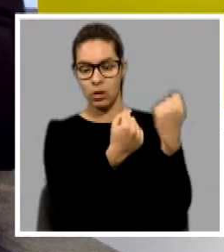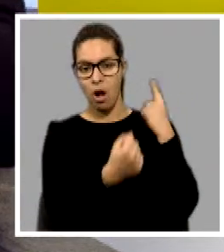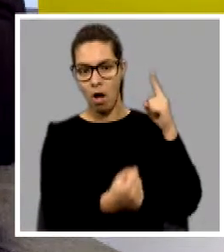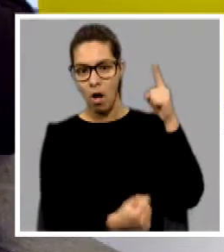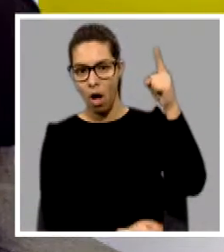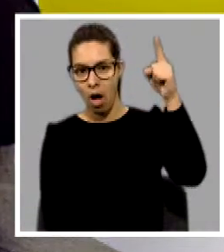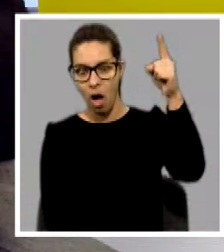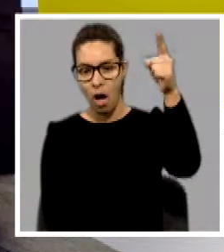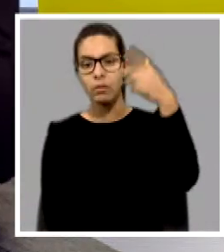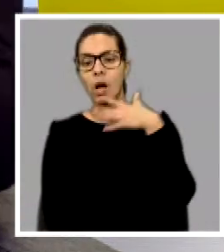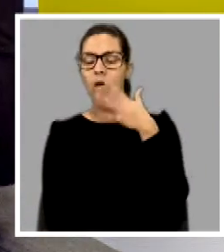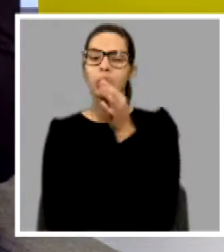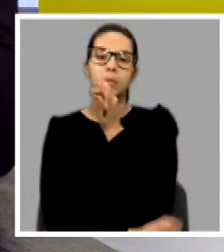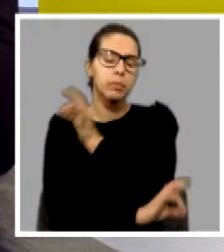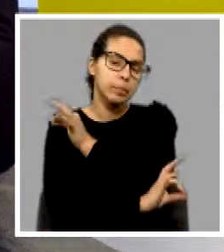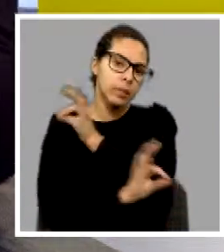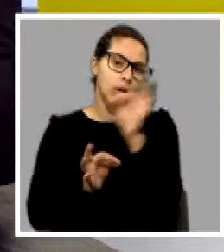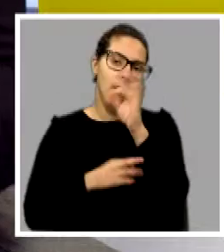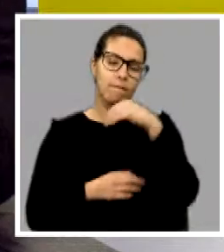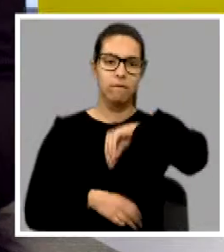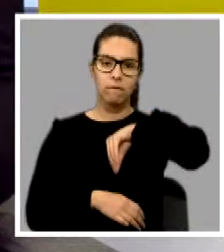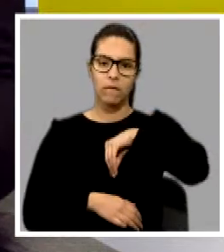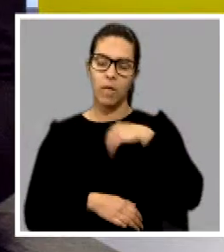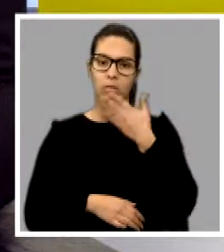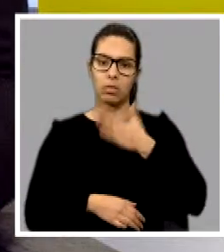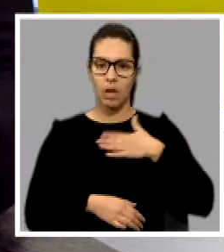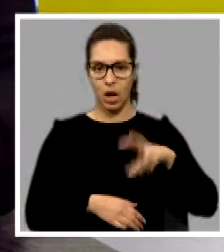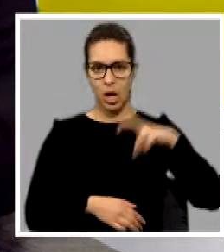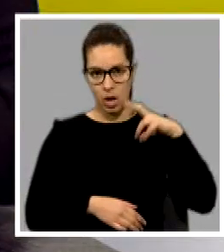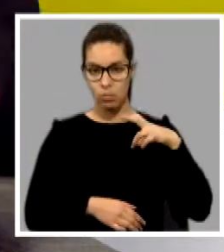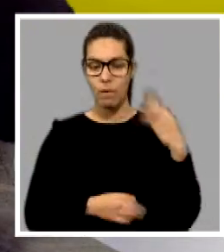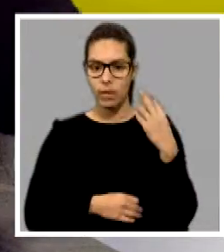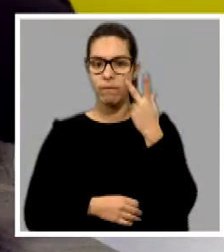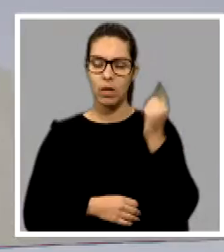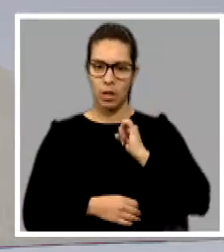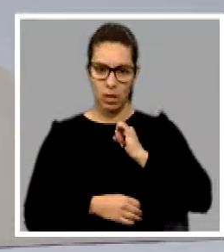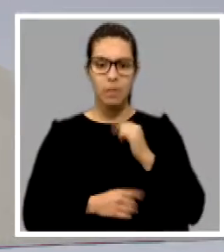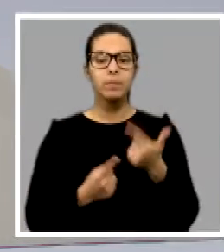carro, para aqui, foi uma das melhores experiências que eu já tive.